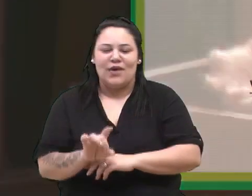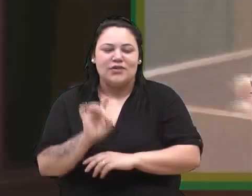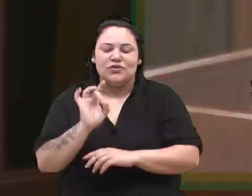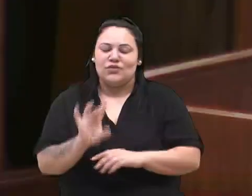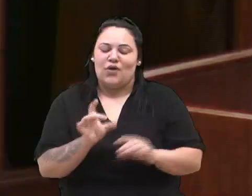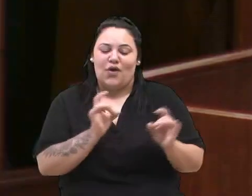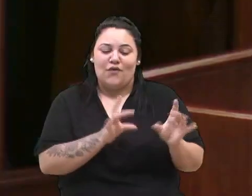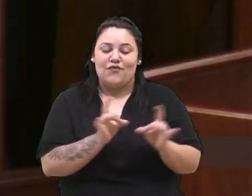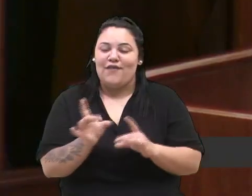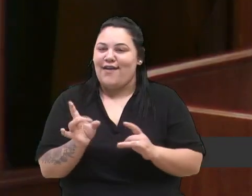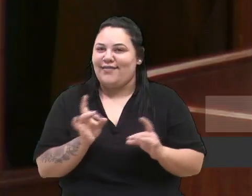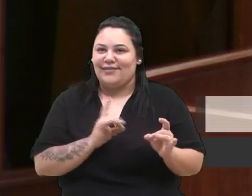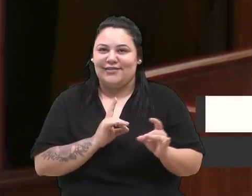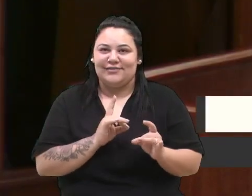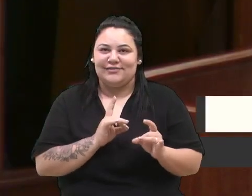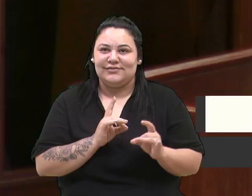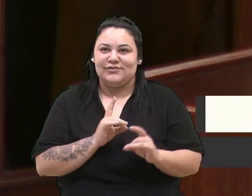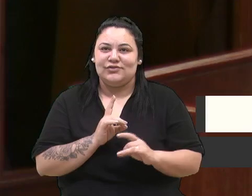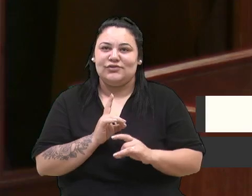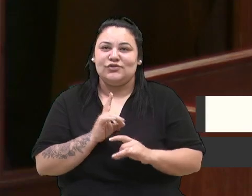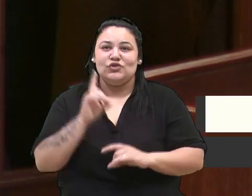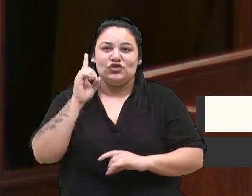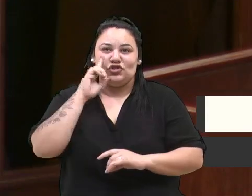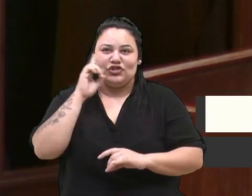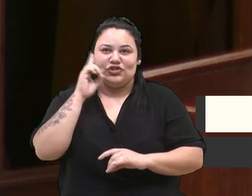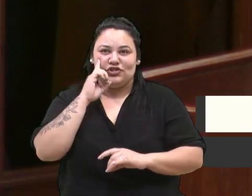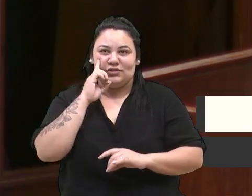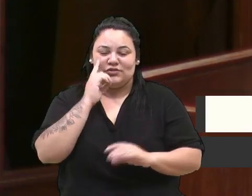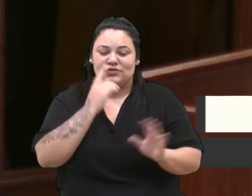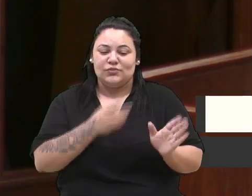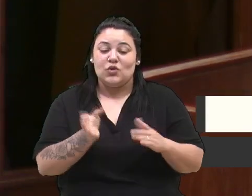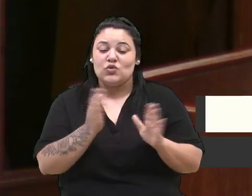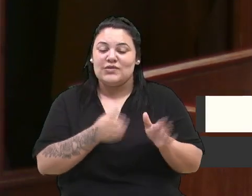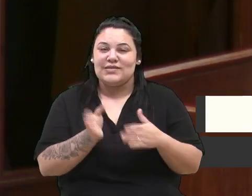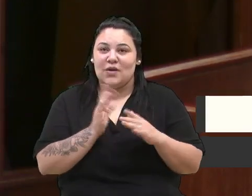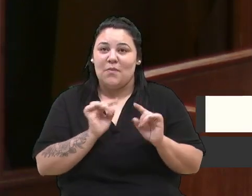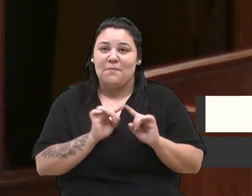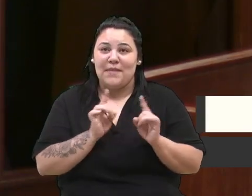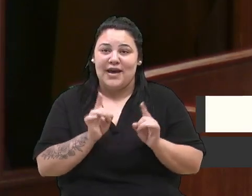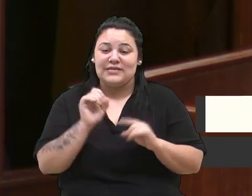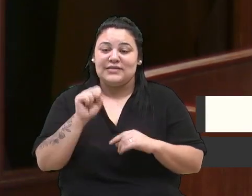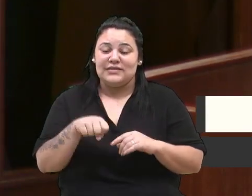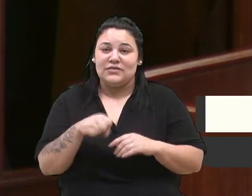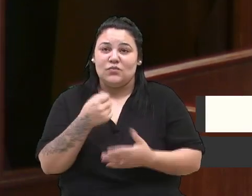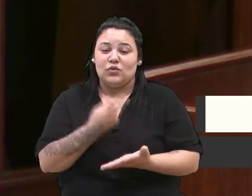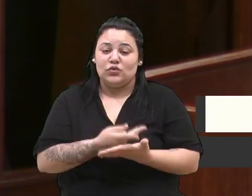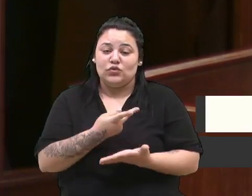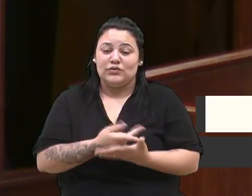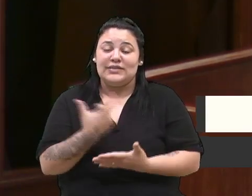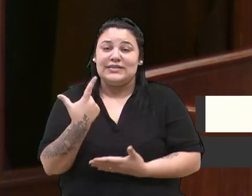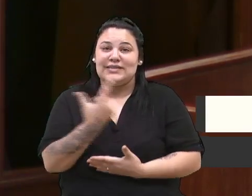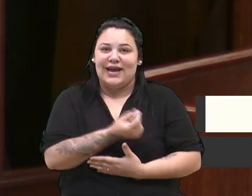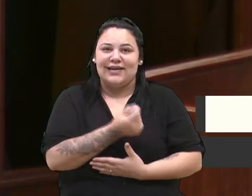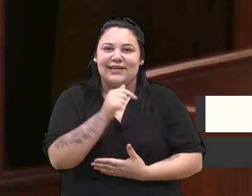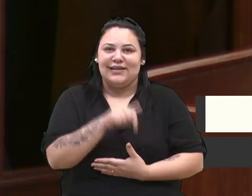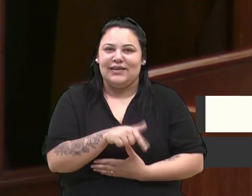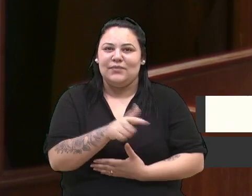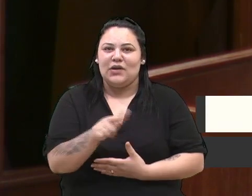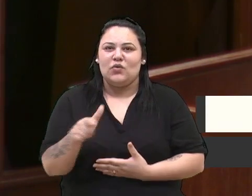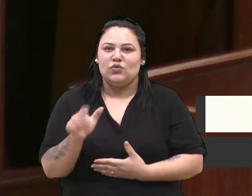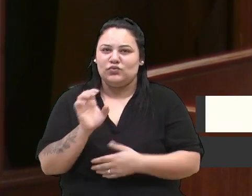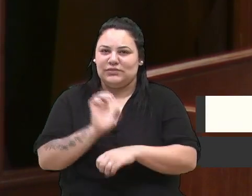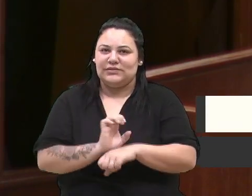comercialização do dia a dia dos produtores, mas sim produtos que saem da Ceasa Sera para outros estados.